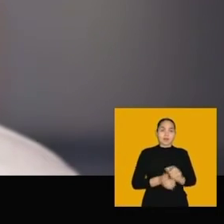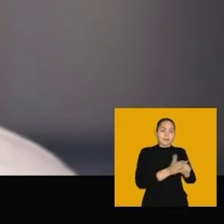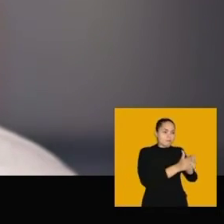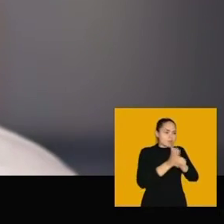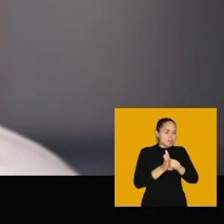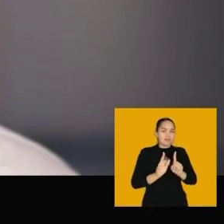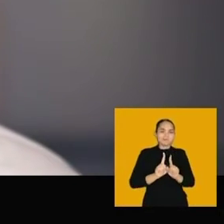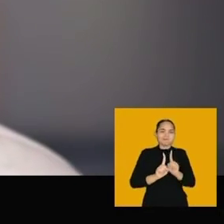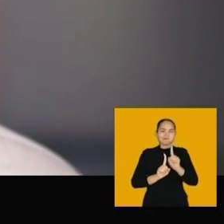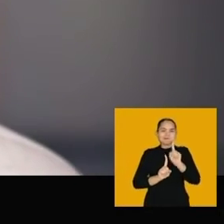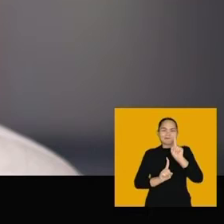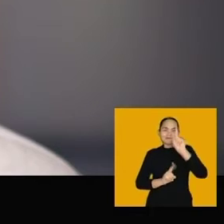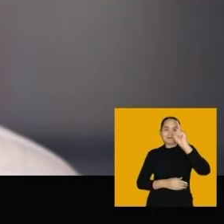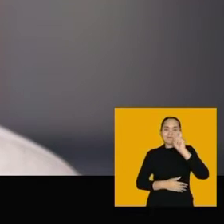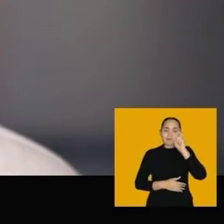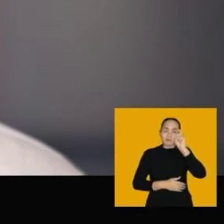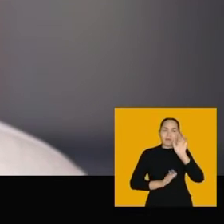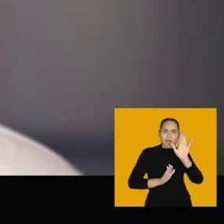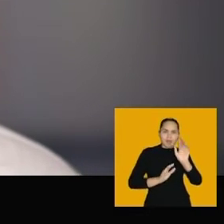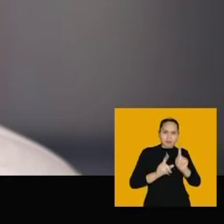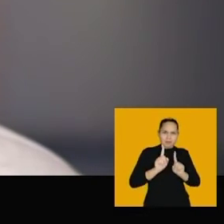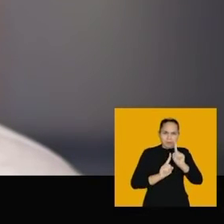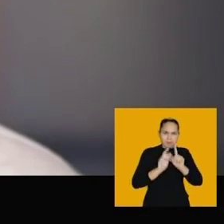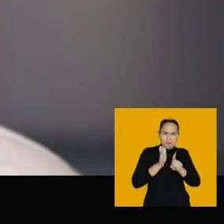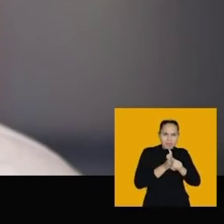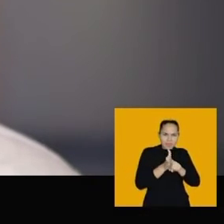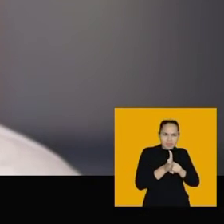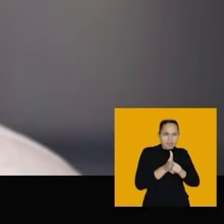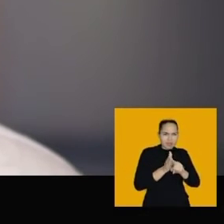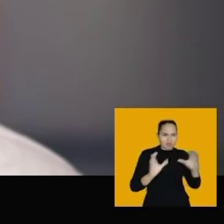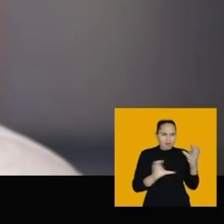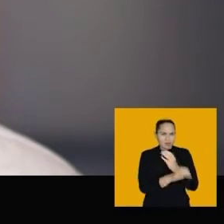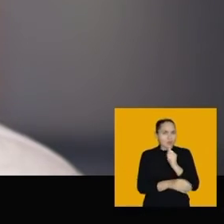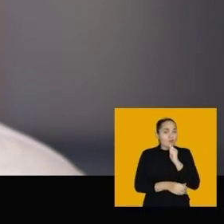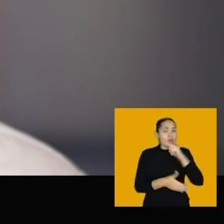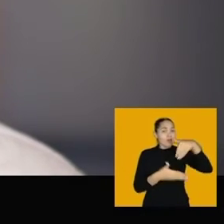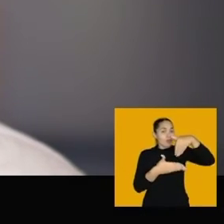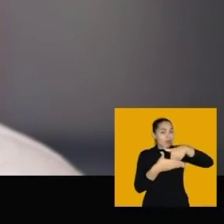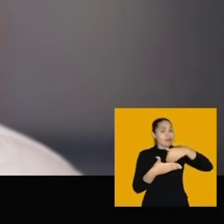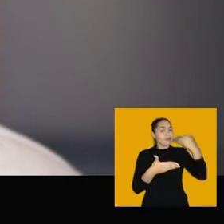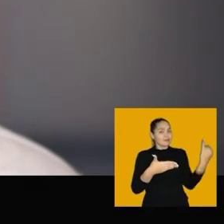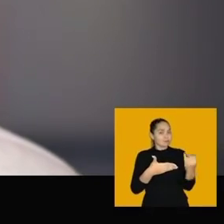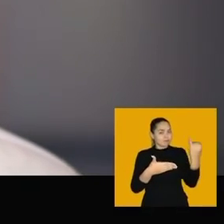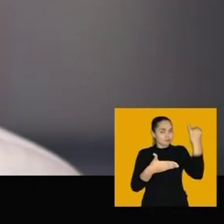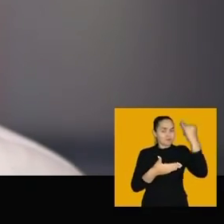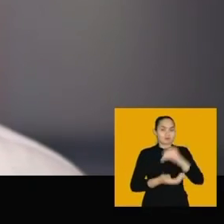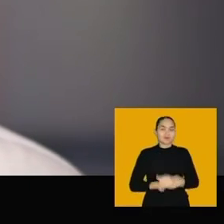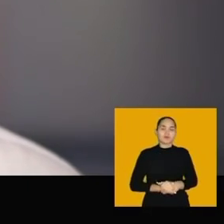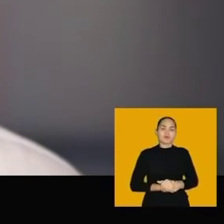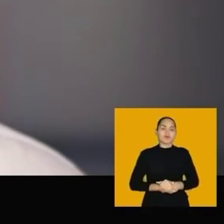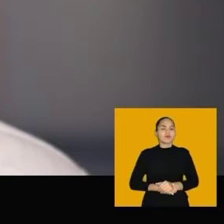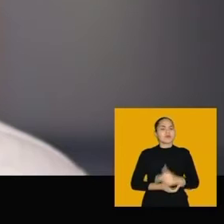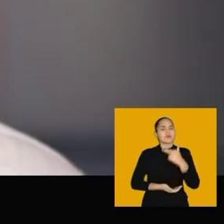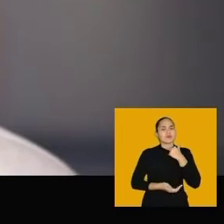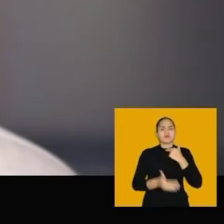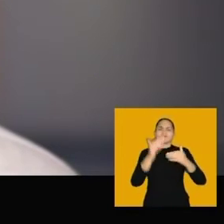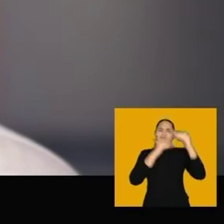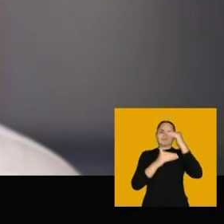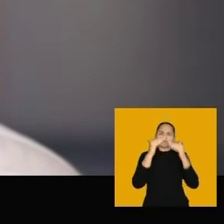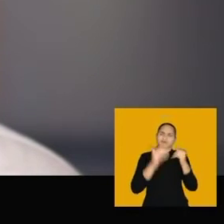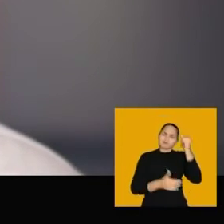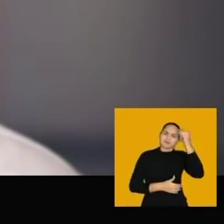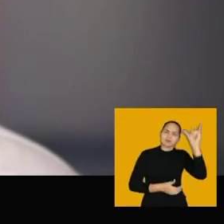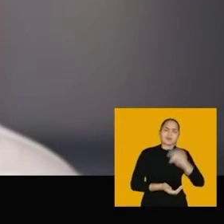isso, estamos bem à frente nas pesquisas. Mas pesquisa não decide eleição. É o voto na urna que decide. Não